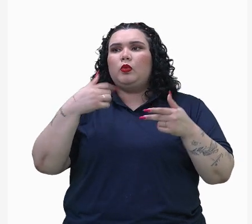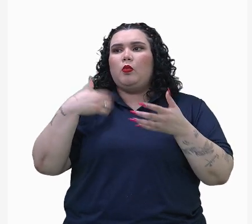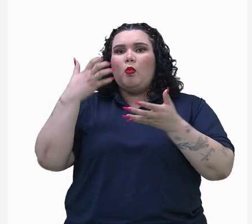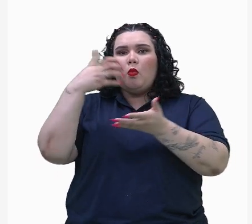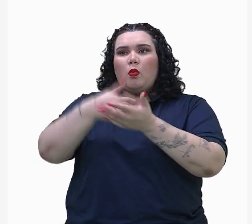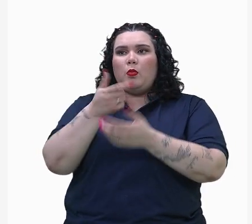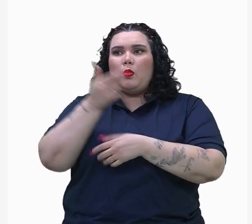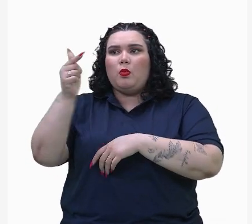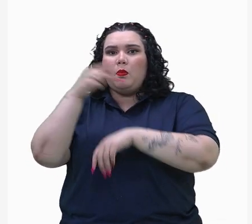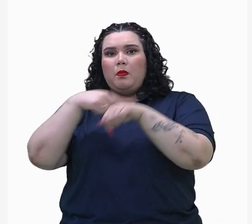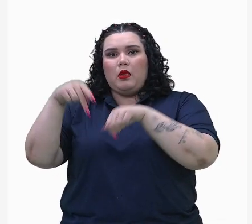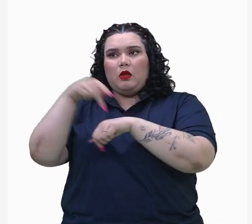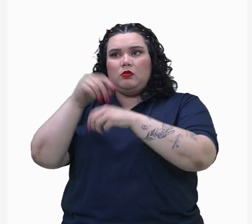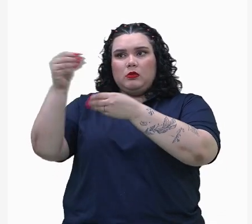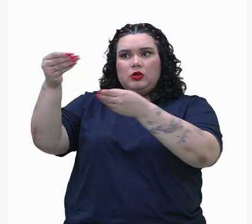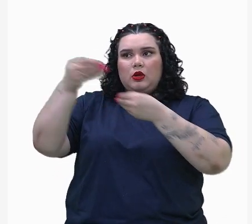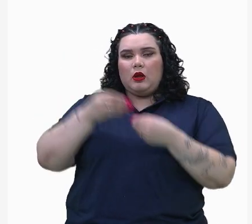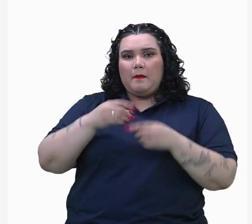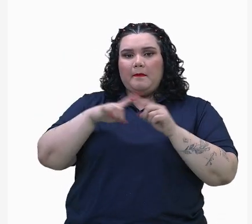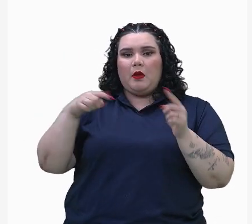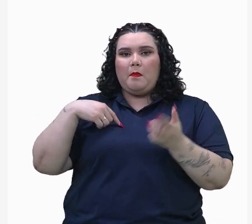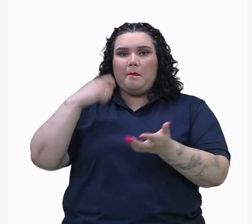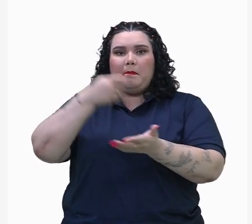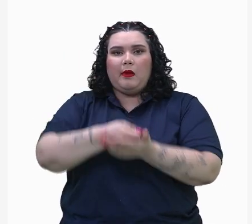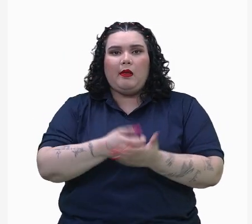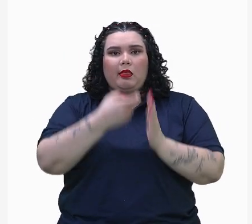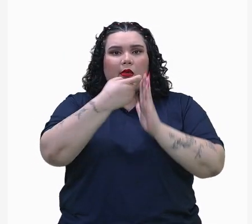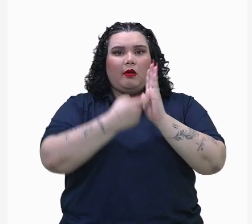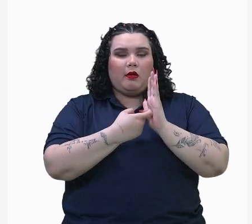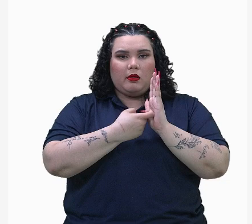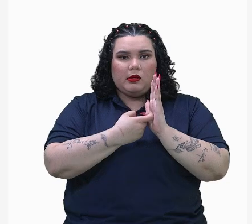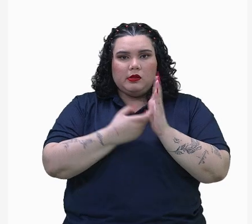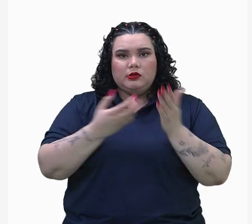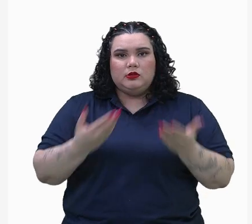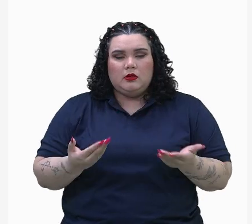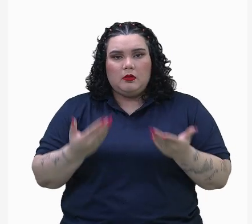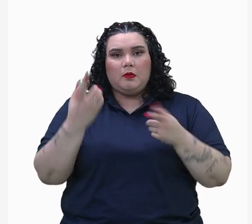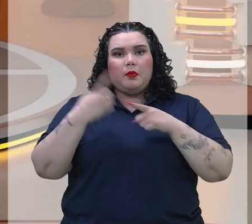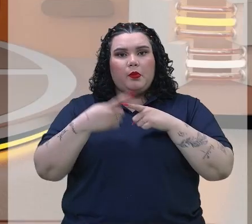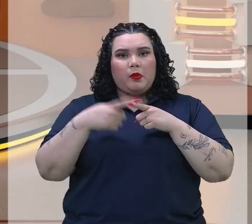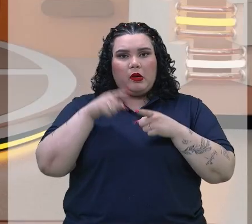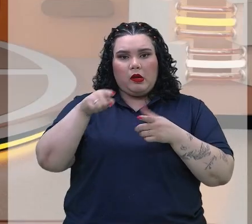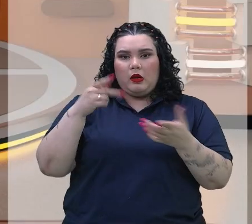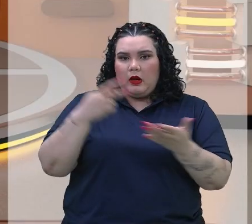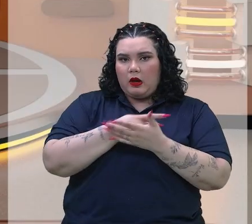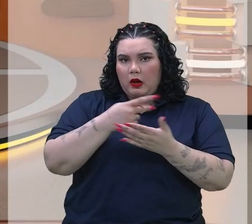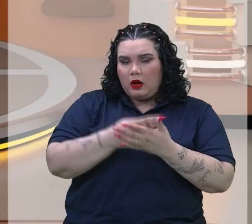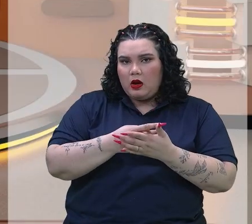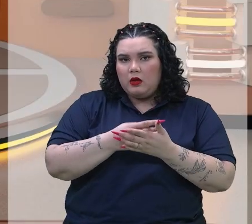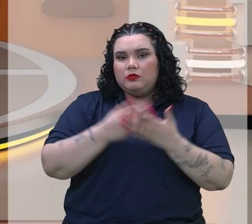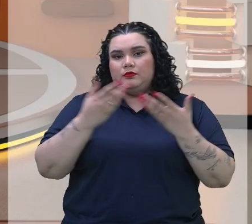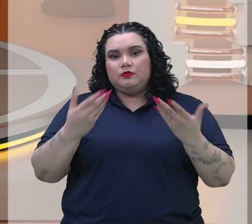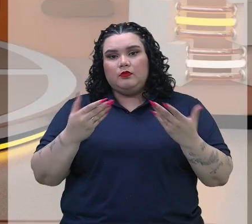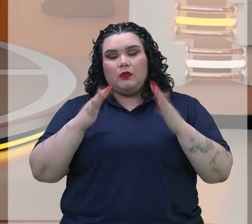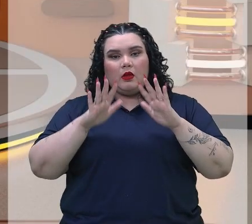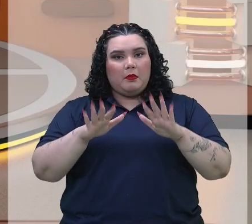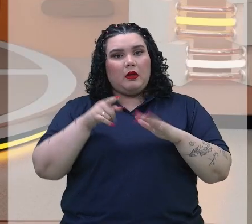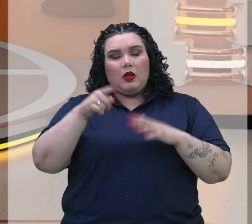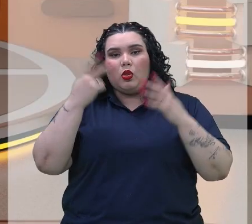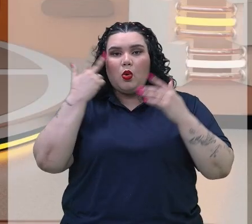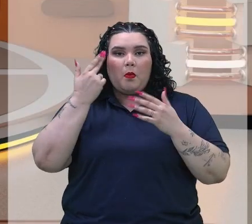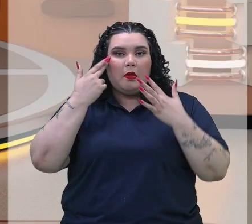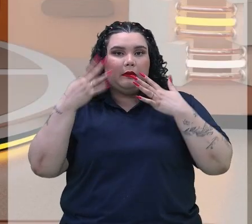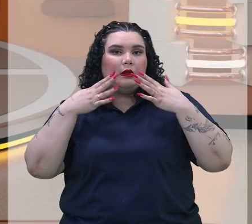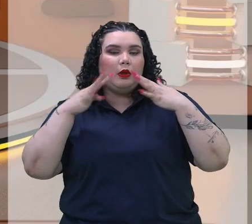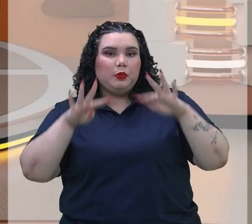uma taxa chegando no Brasil. Professor, isso não deve acontecer porque isso é ilegal. Gente, isso é comum e